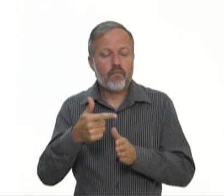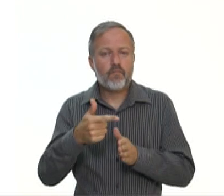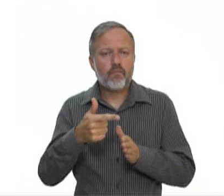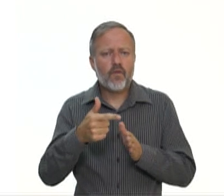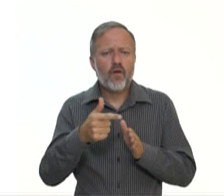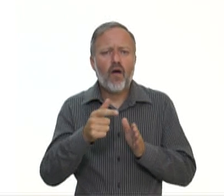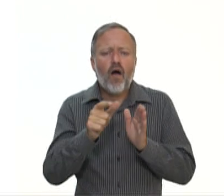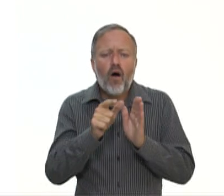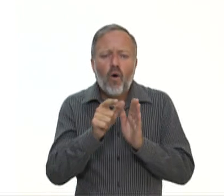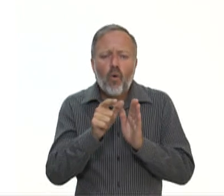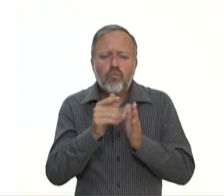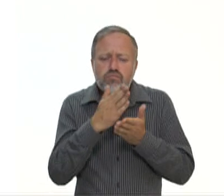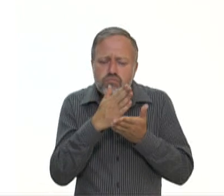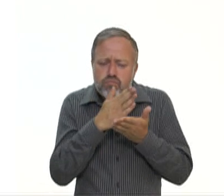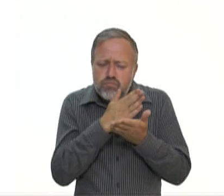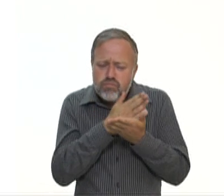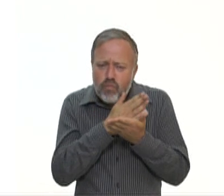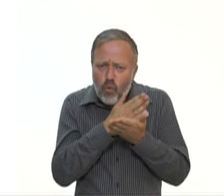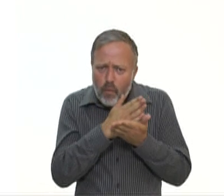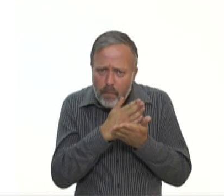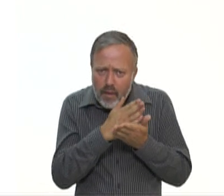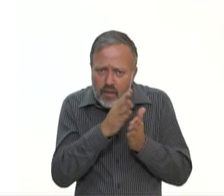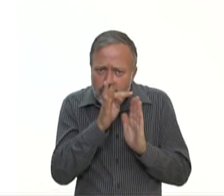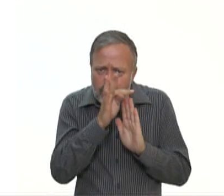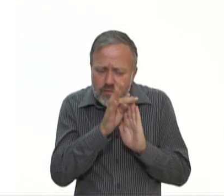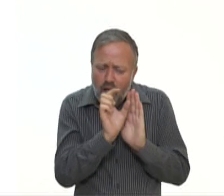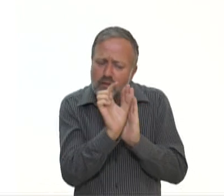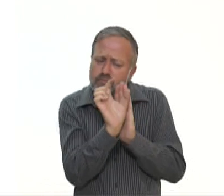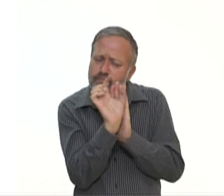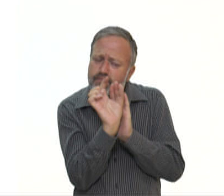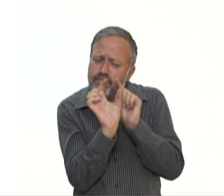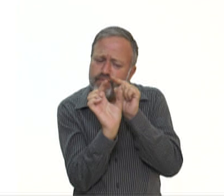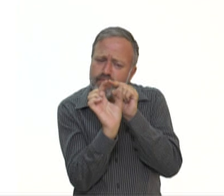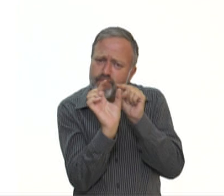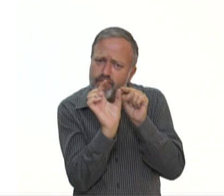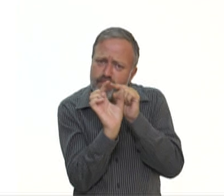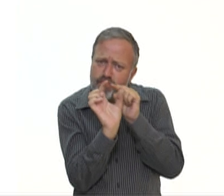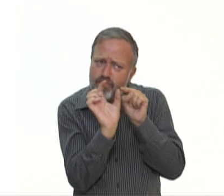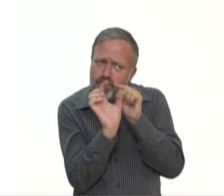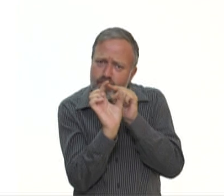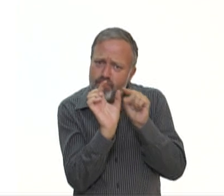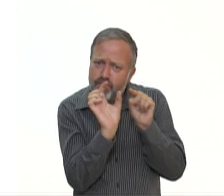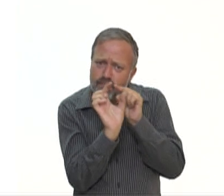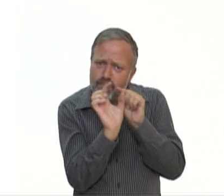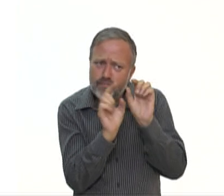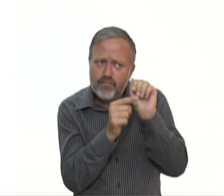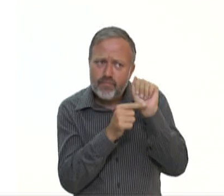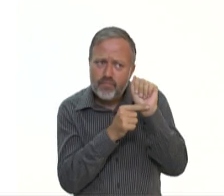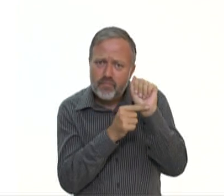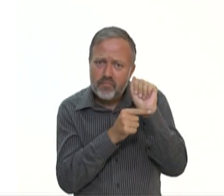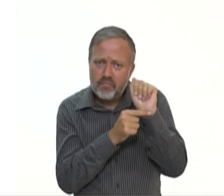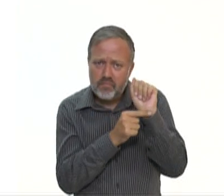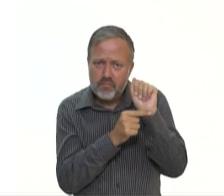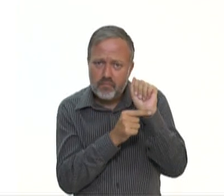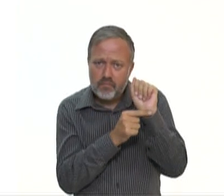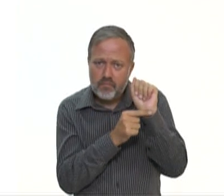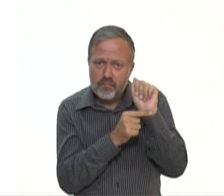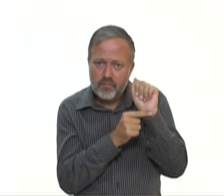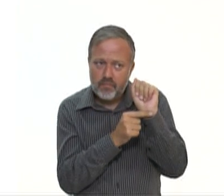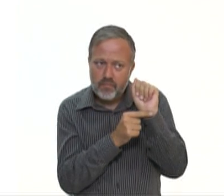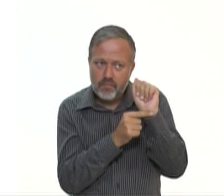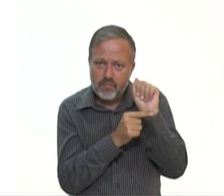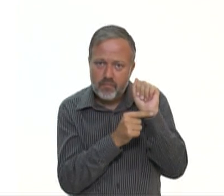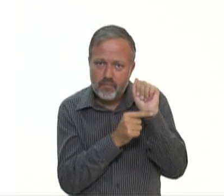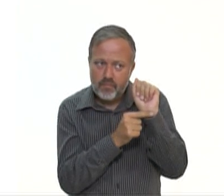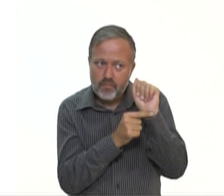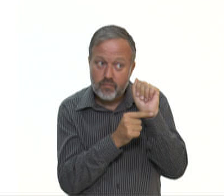parte inicial do texto da notícia se chama entradilla. A parte inicial do texto da